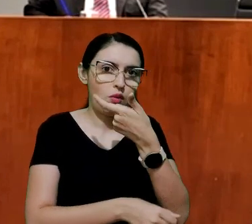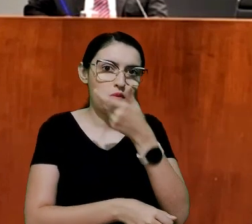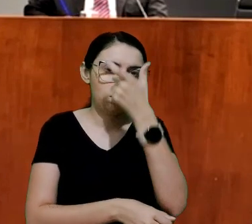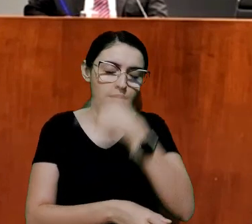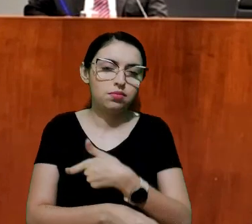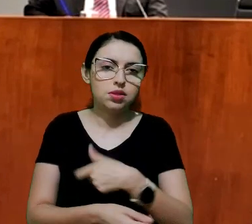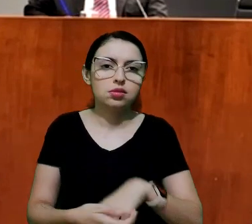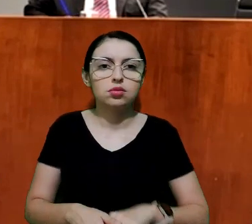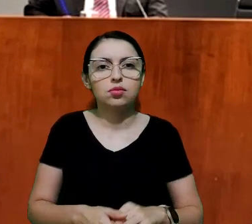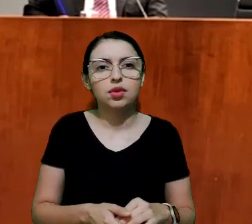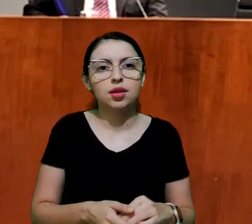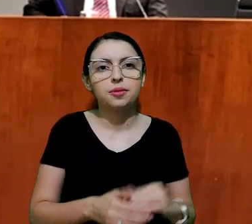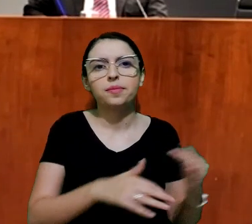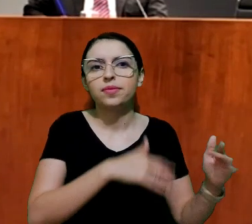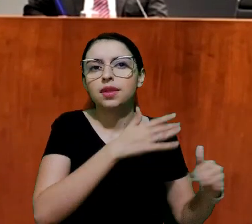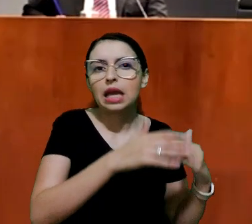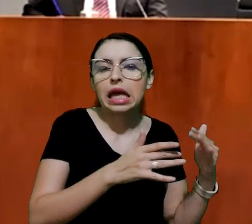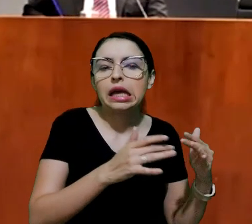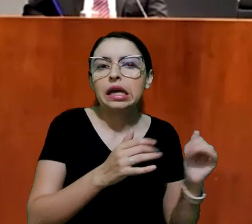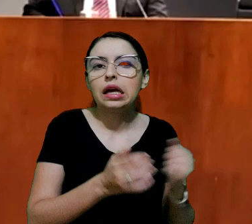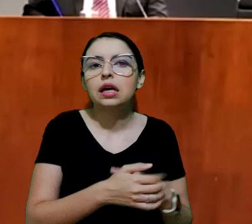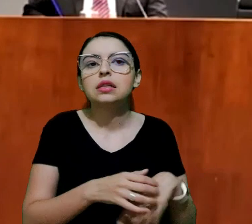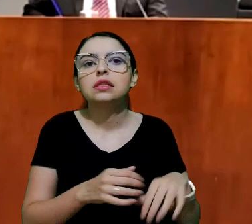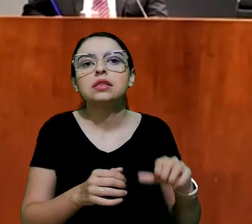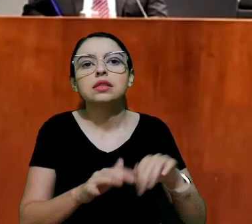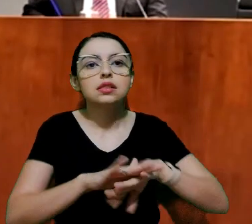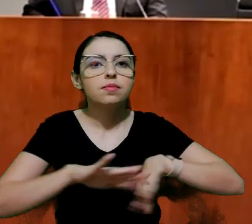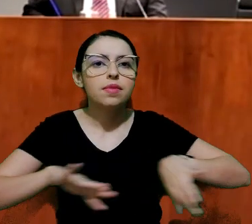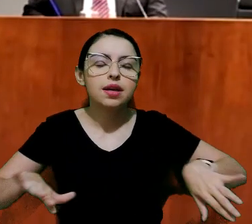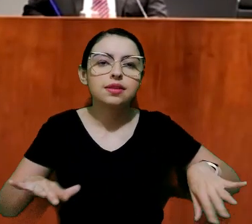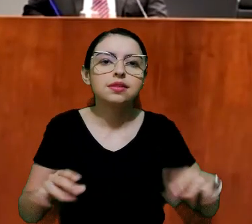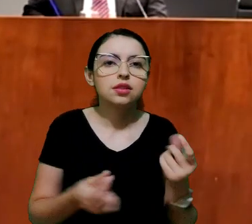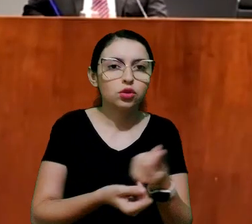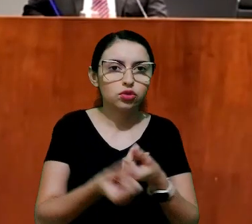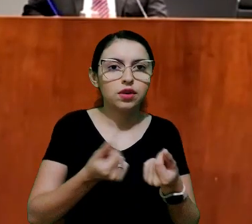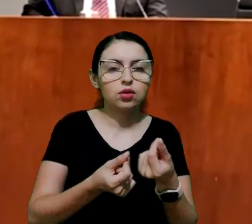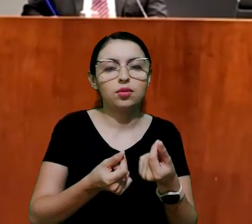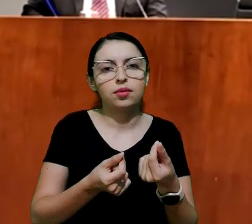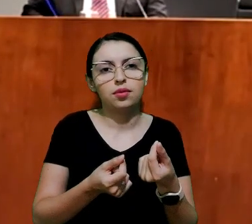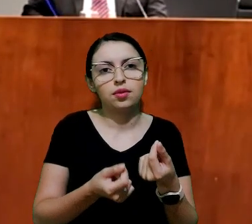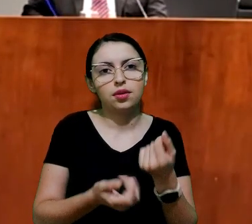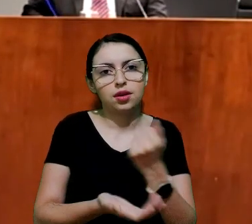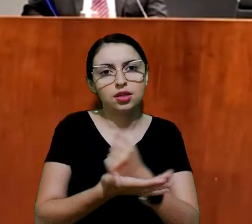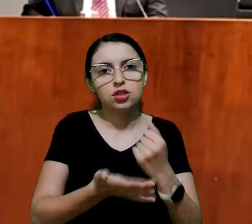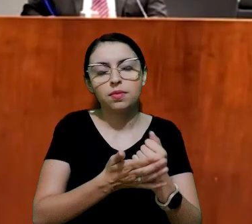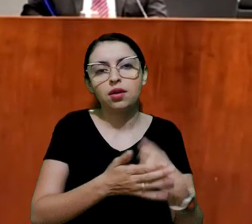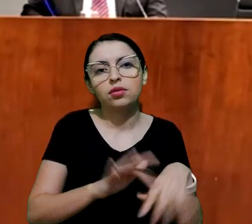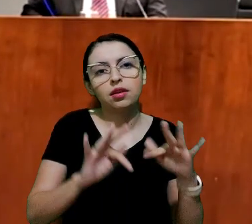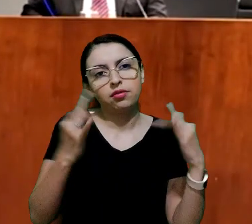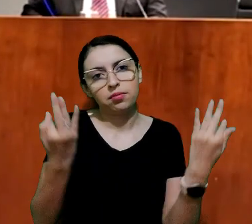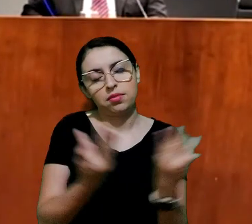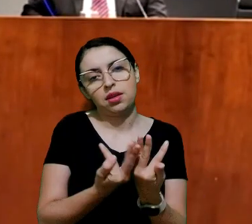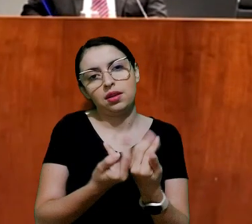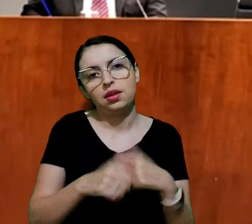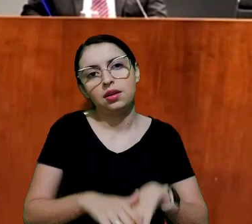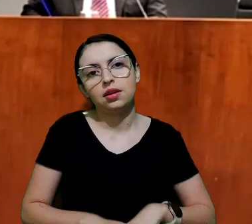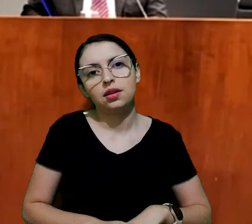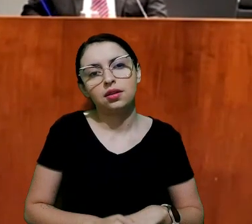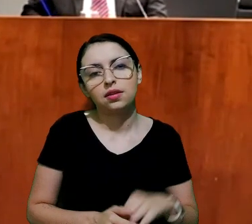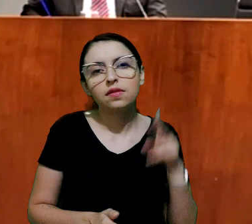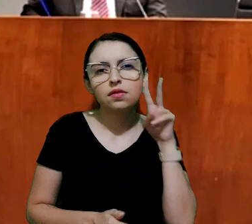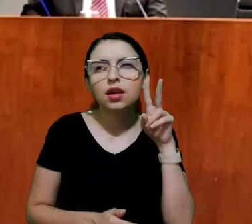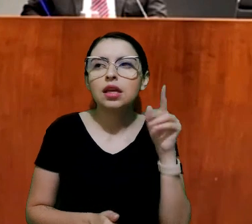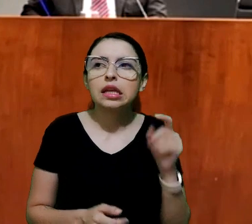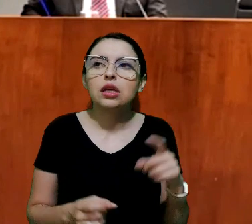a comunhão de bens ou a separação de bens que pautam a vida da família e que vai ter